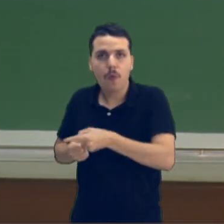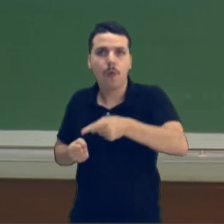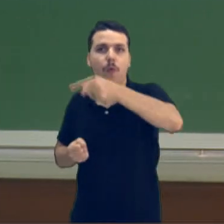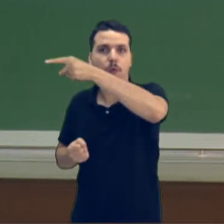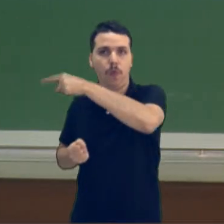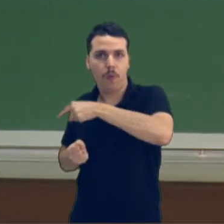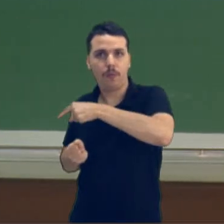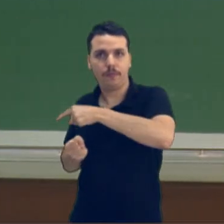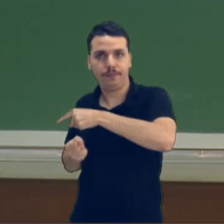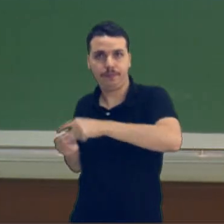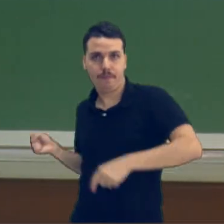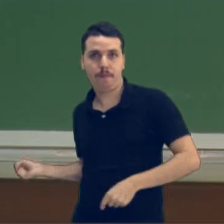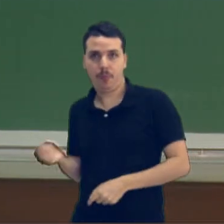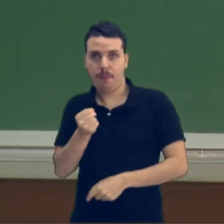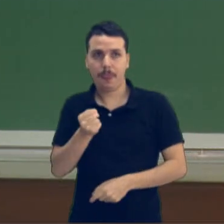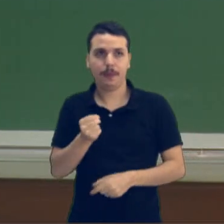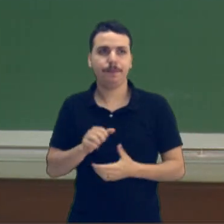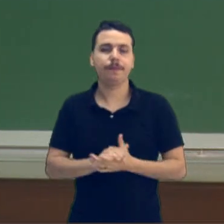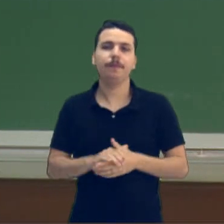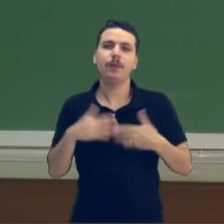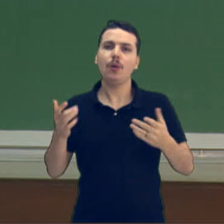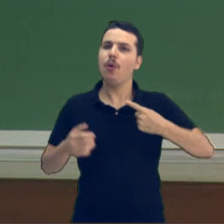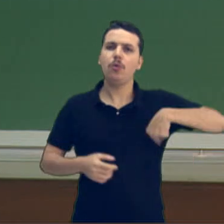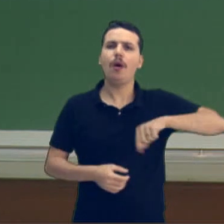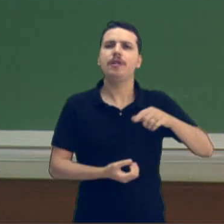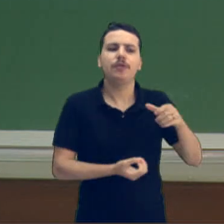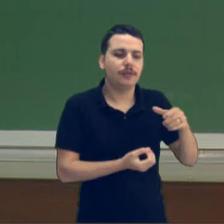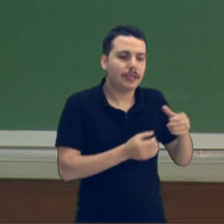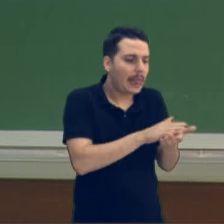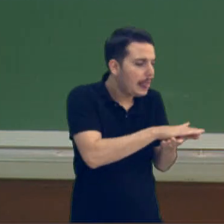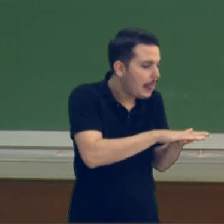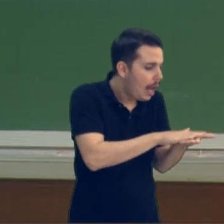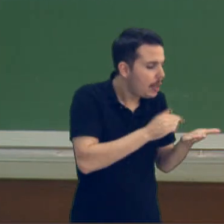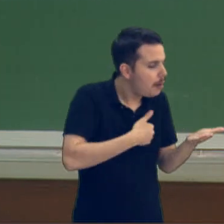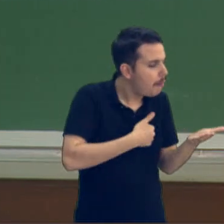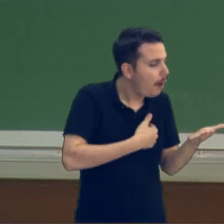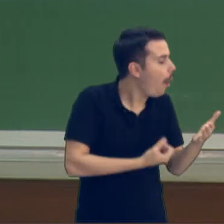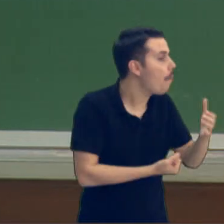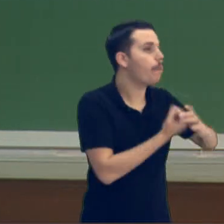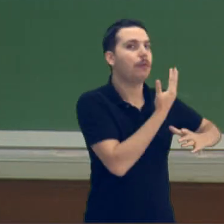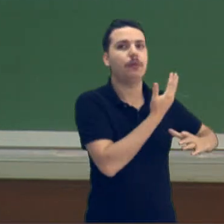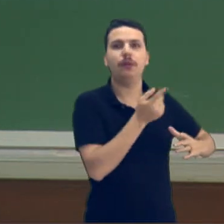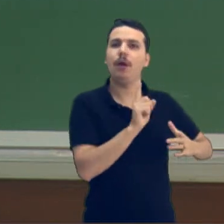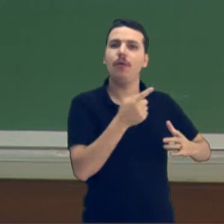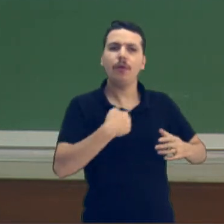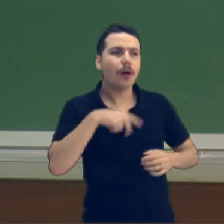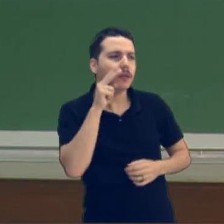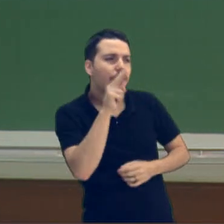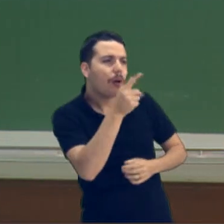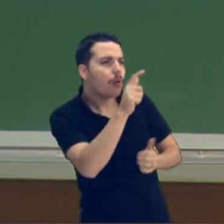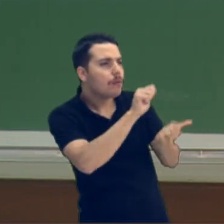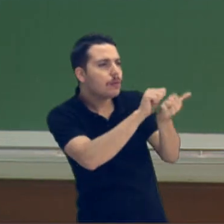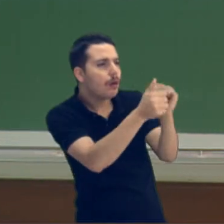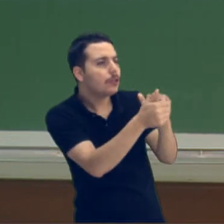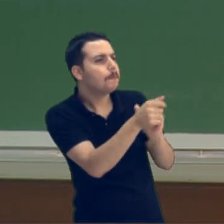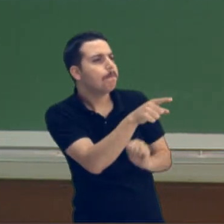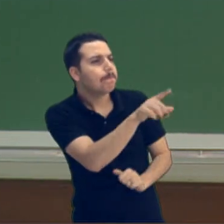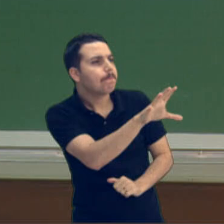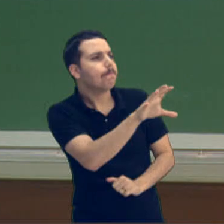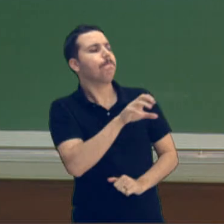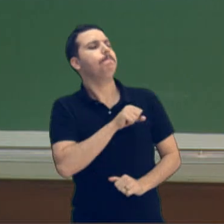a gente não cria nada do nada, né? Então, a gente se inspira no esporte, adapta ele para as